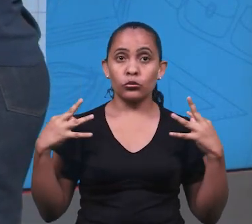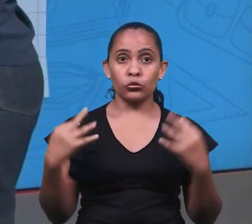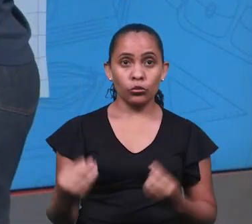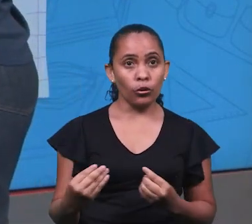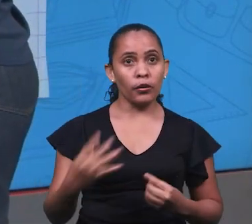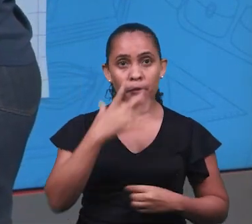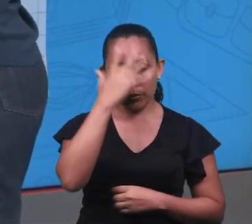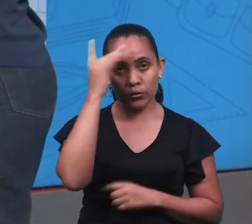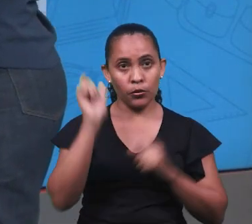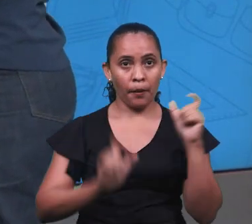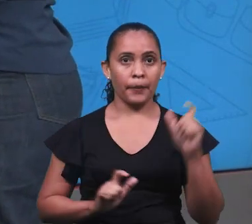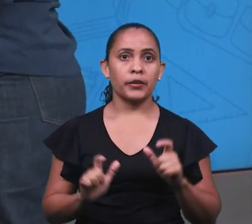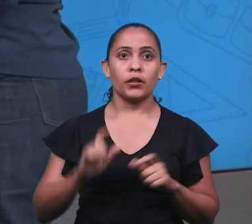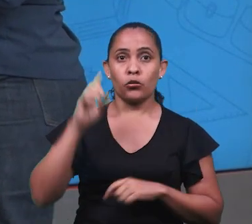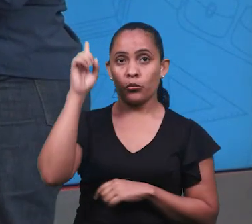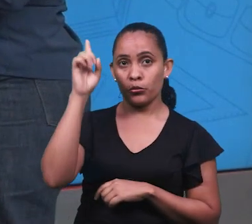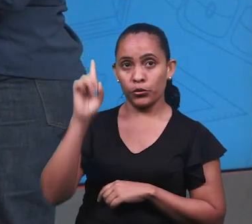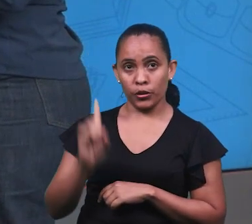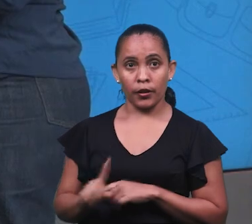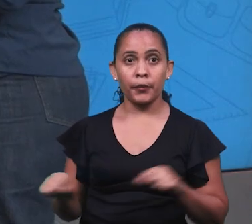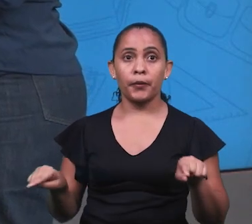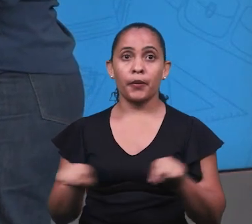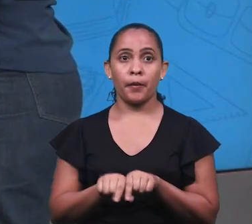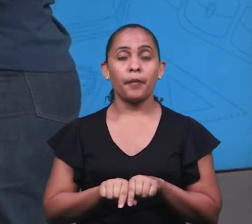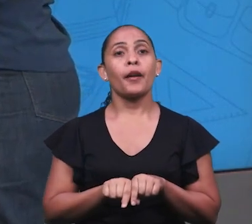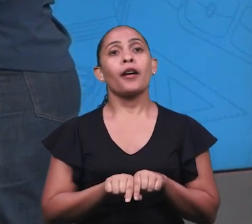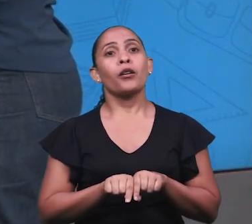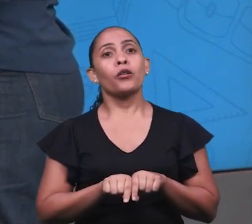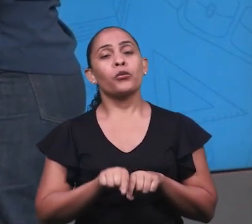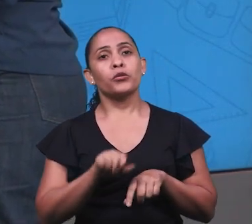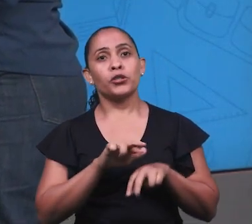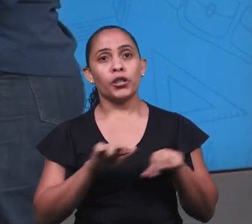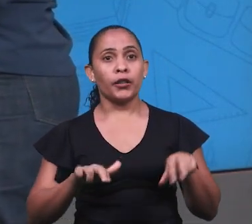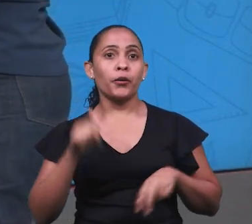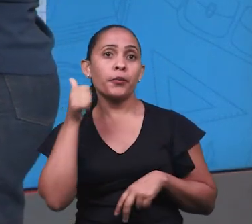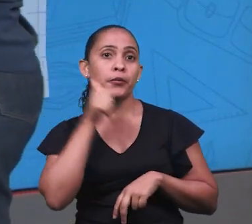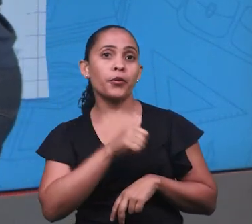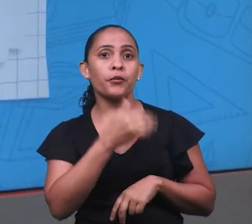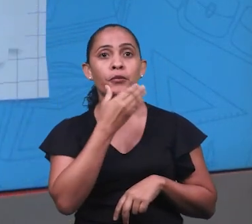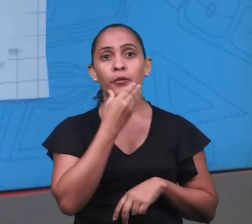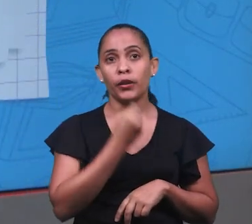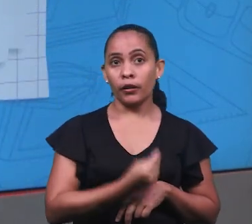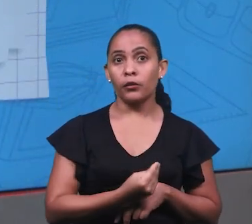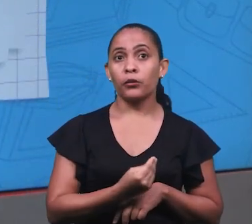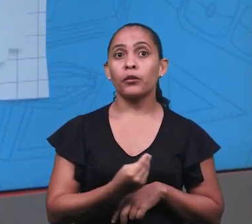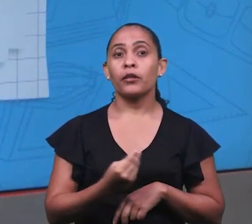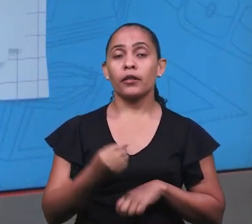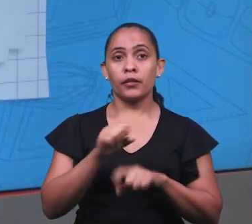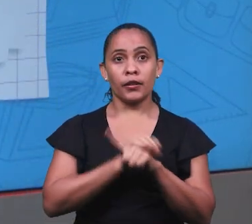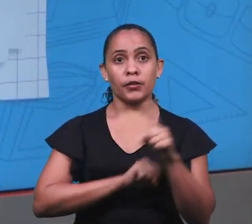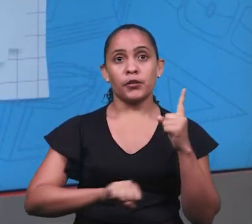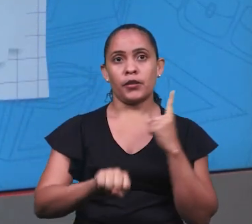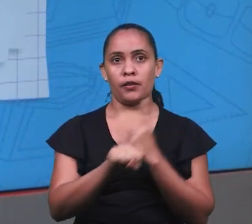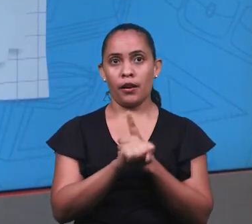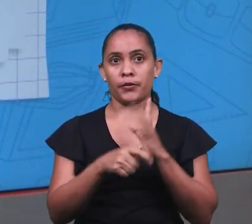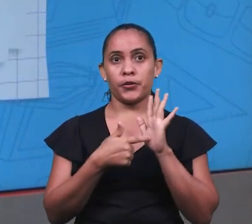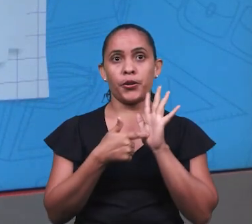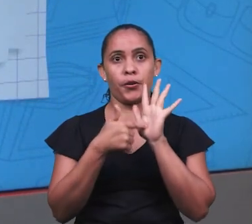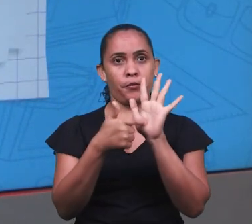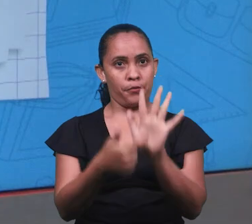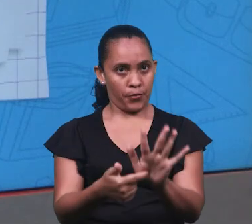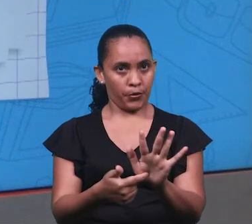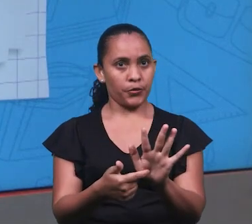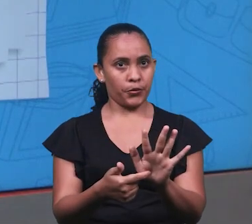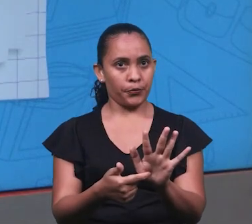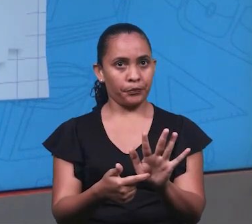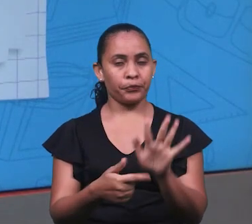além de estabelecer a igualdade entre os gêneros masculino e feminino na sociedade. Ou seja, eu entro com Constituição Federal